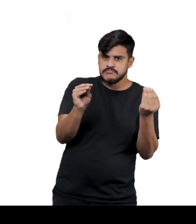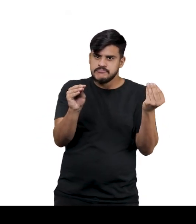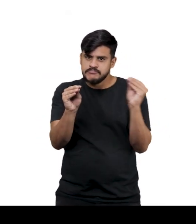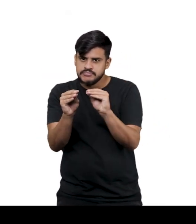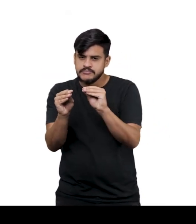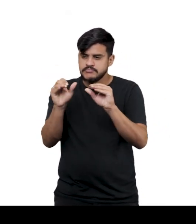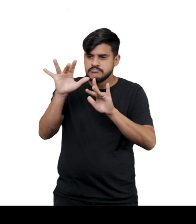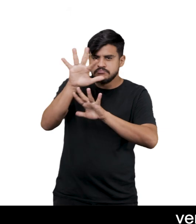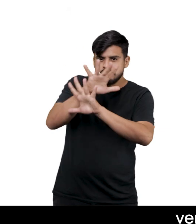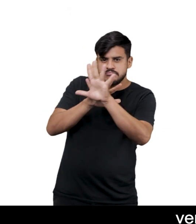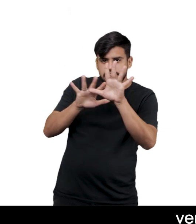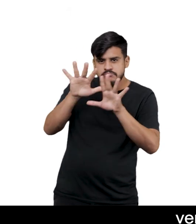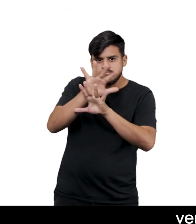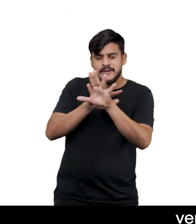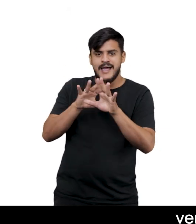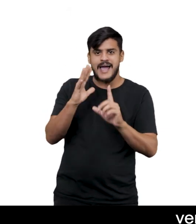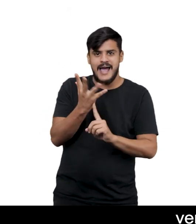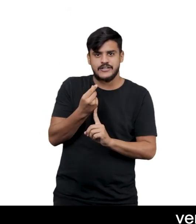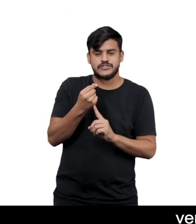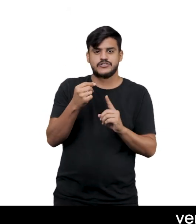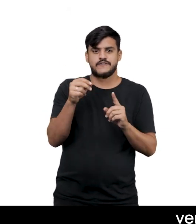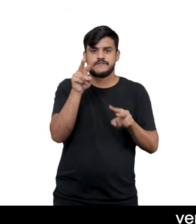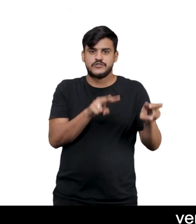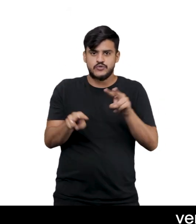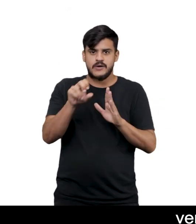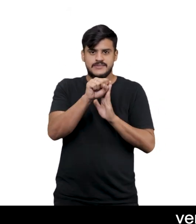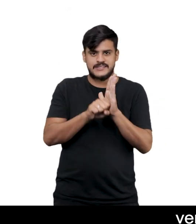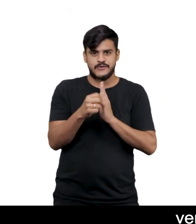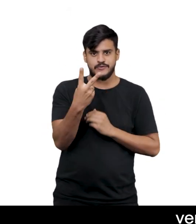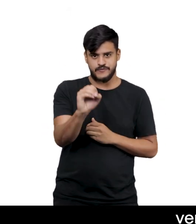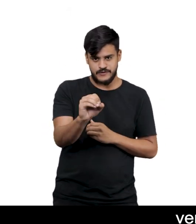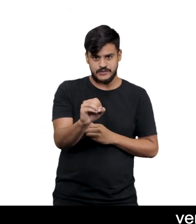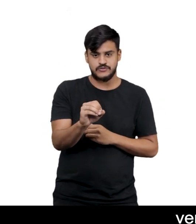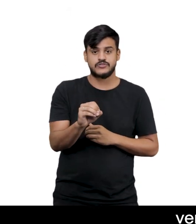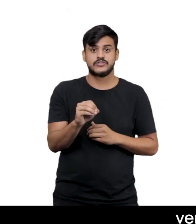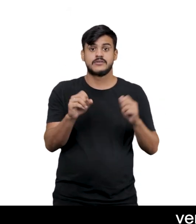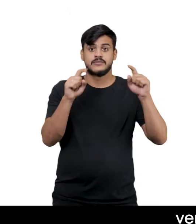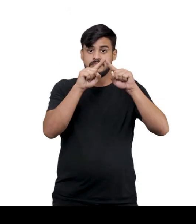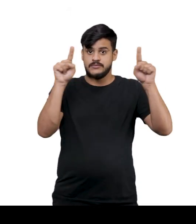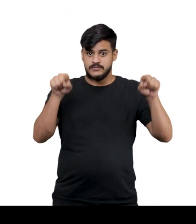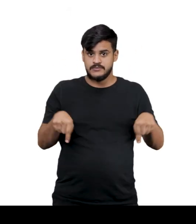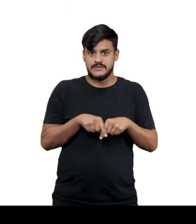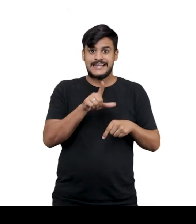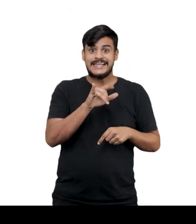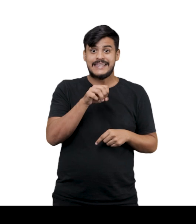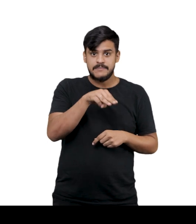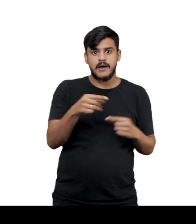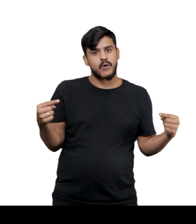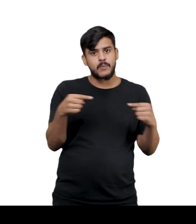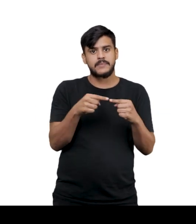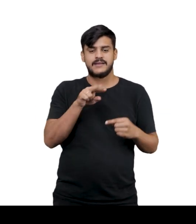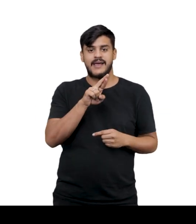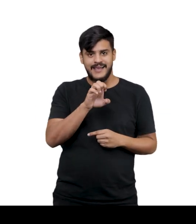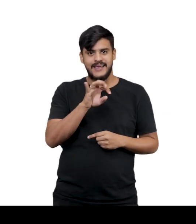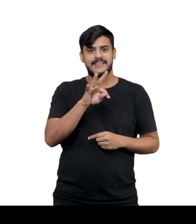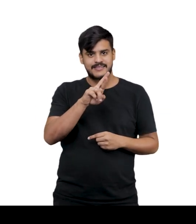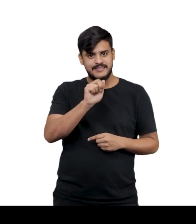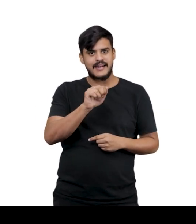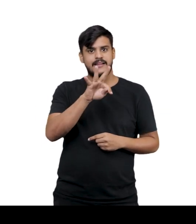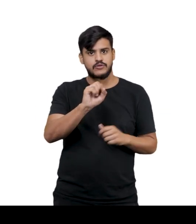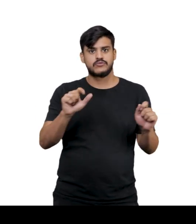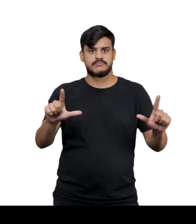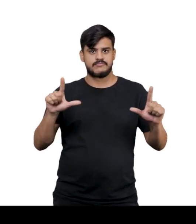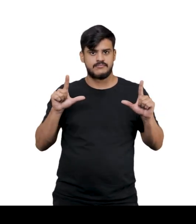abstração geométrica, vertente desenvolvida nas artes visuais no século XX, a obra de Lima dialoga com o gênero